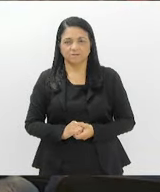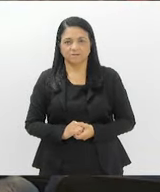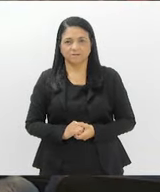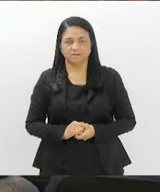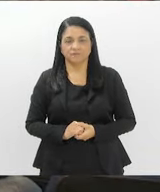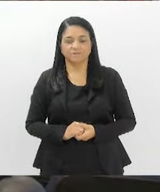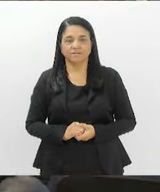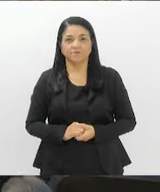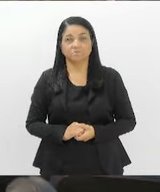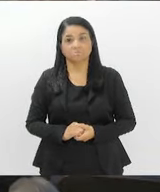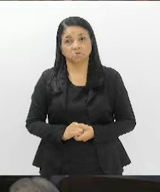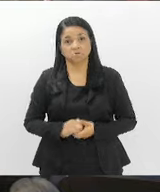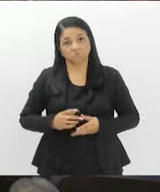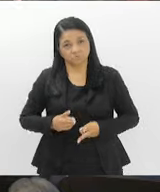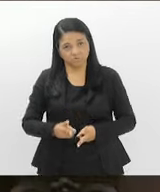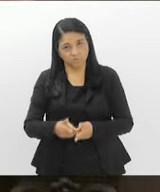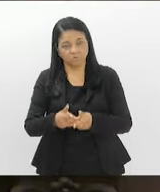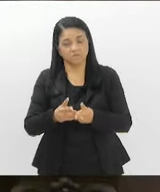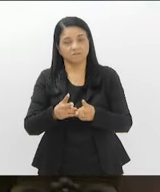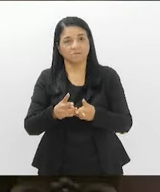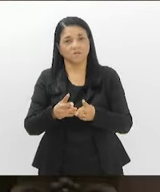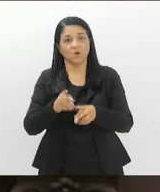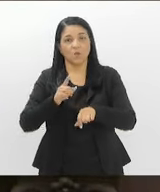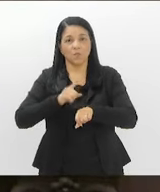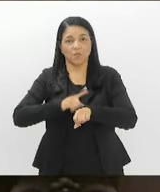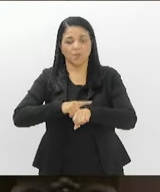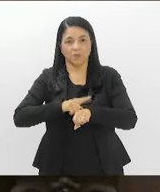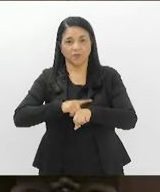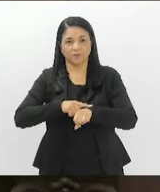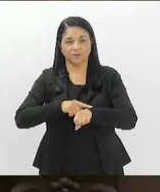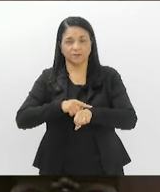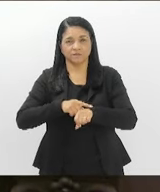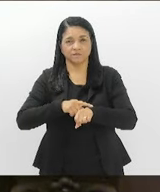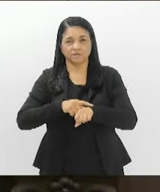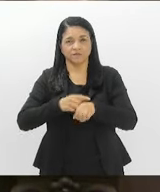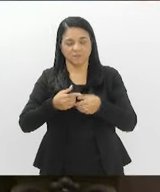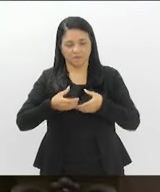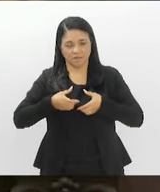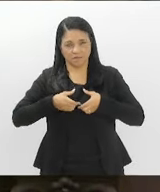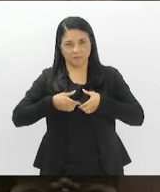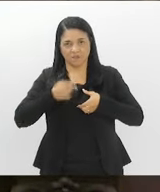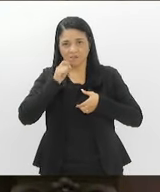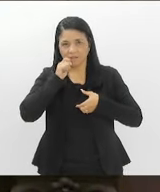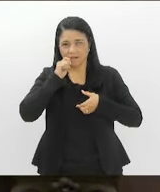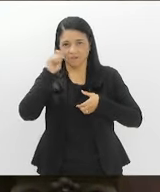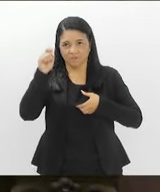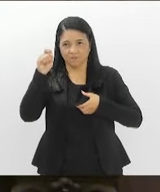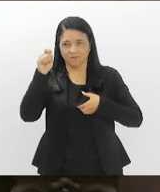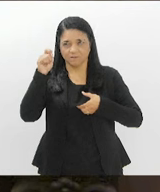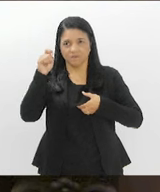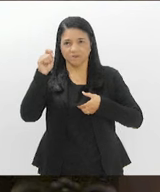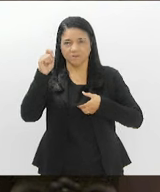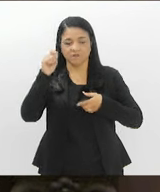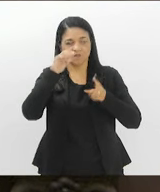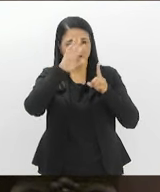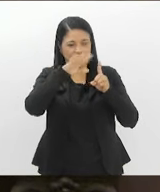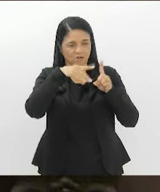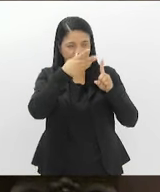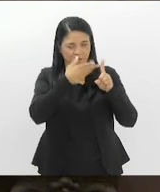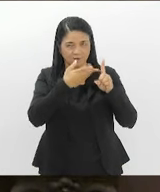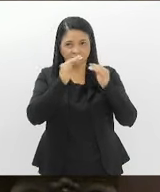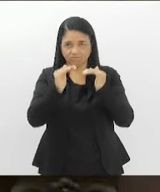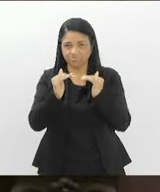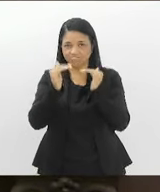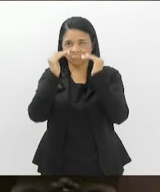Dando continuidade, é chegado o momento também de entrega da medalha Tiradentes, maior honraria oferecido por